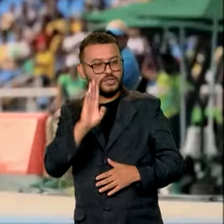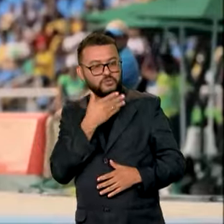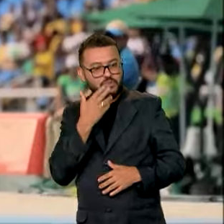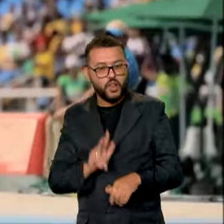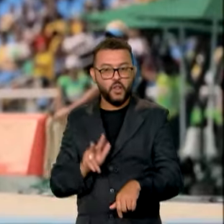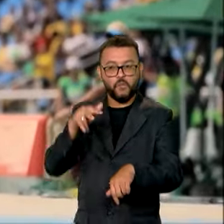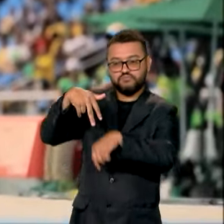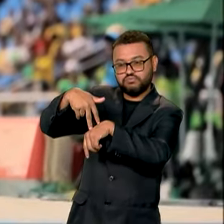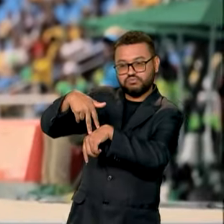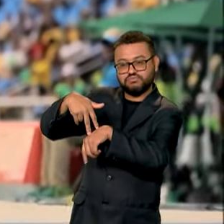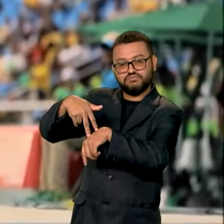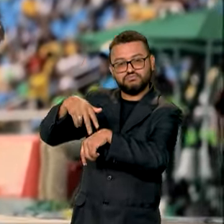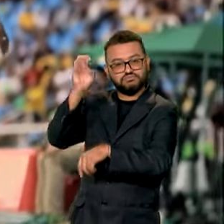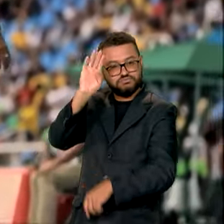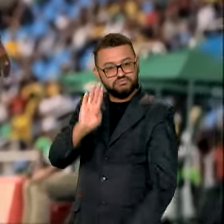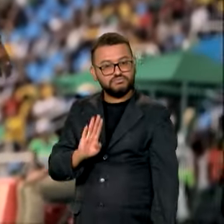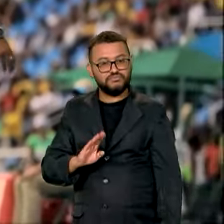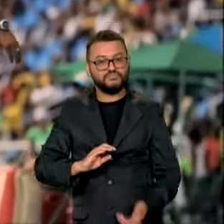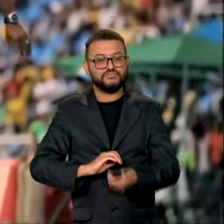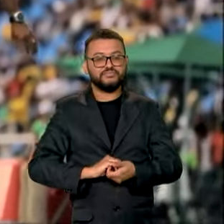alto do pódio.